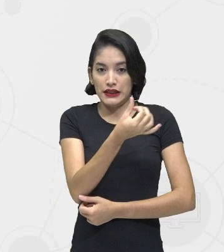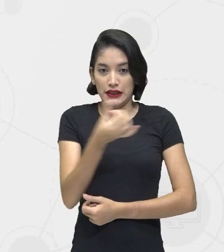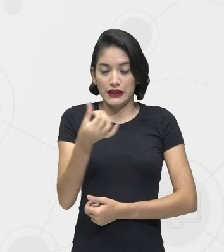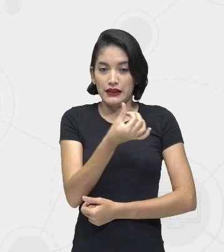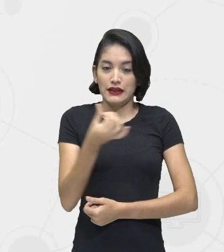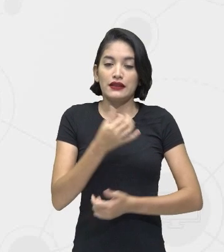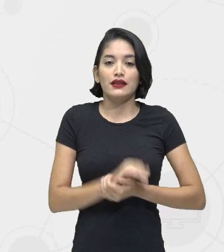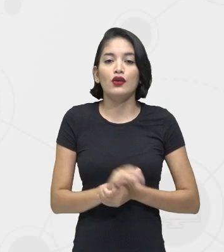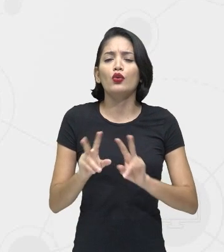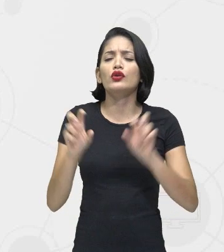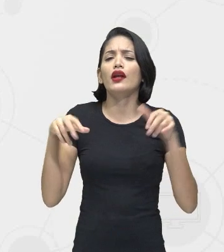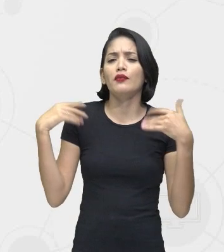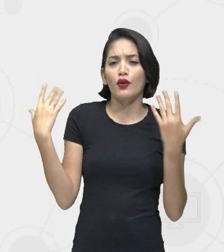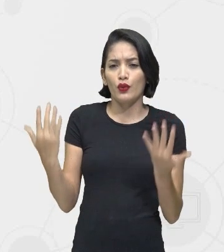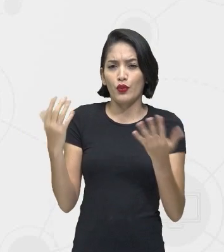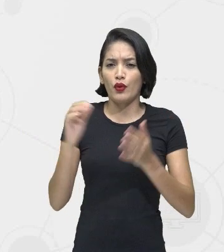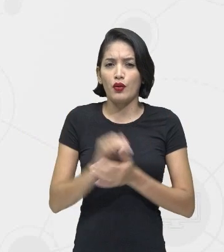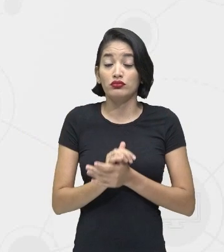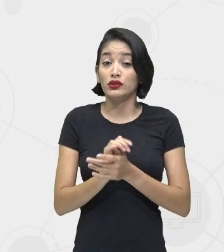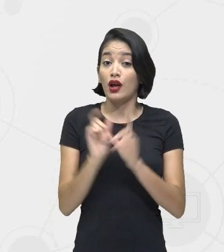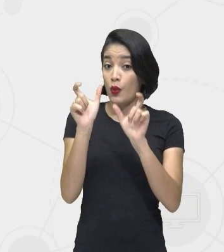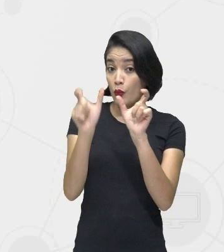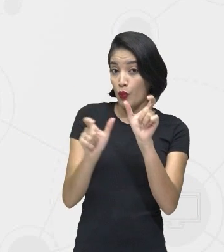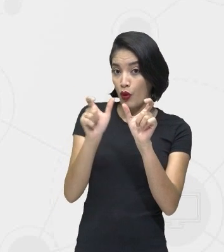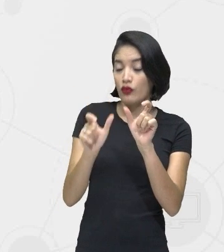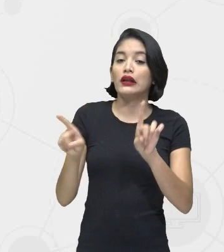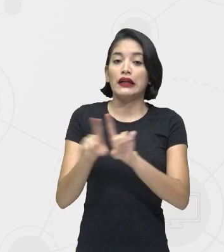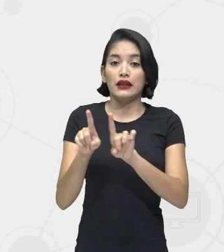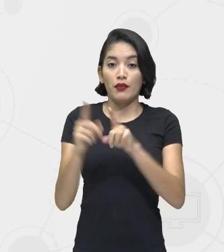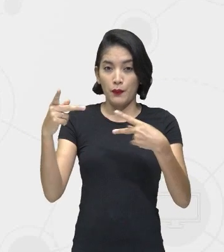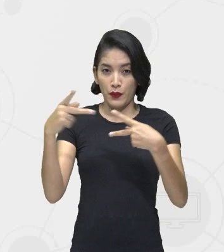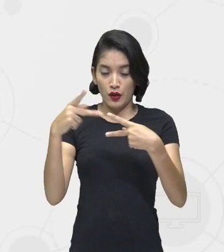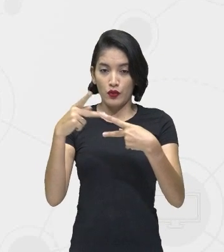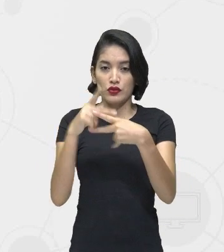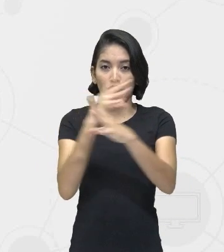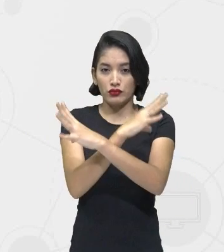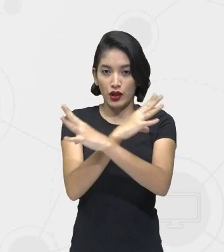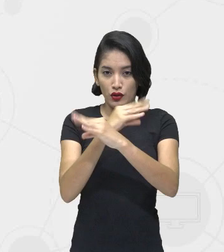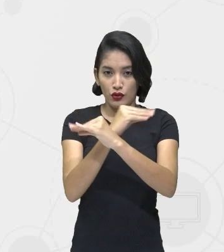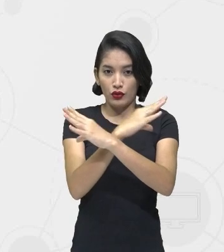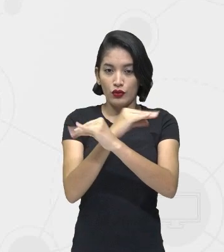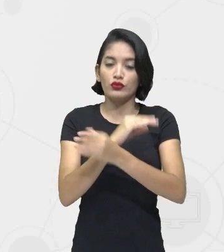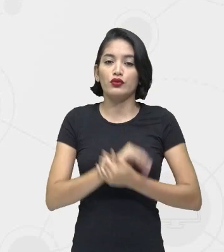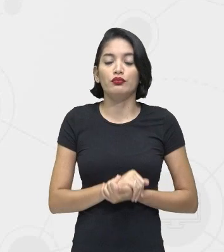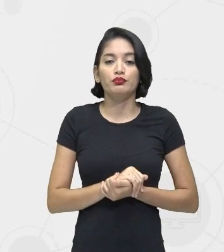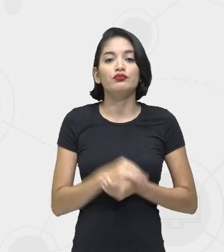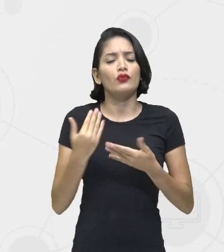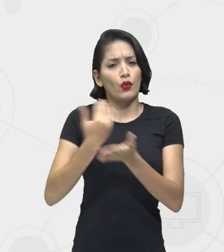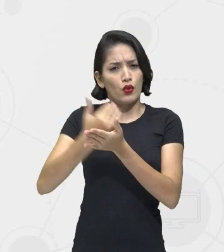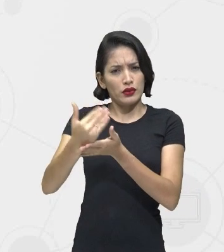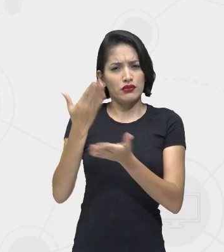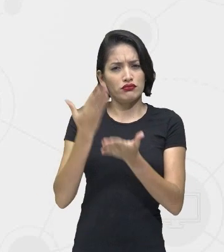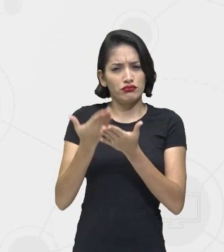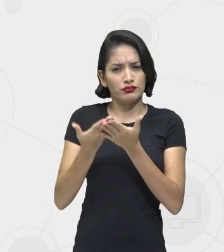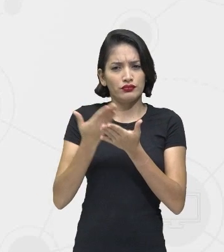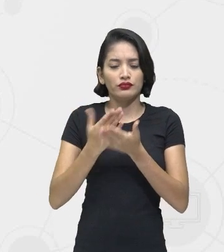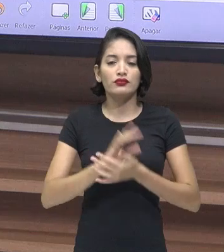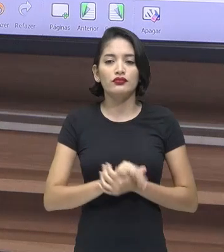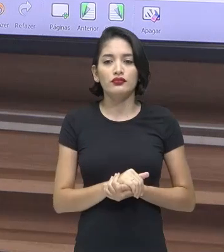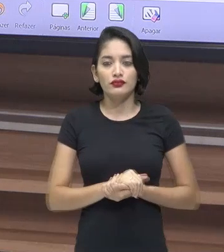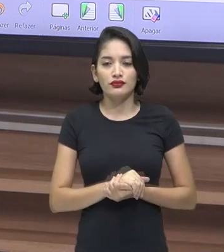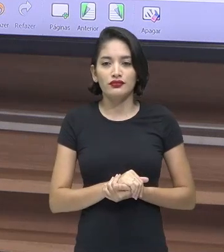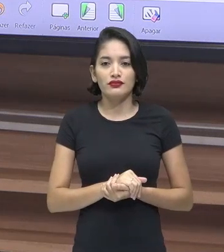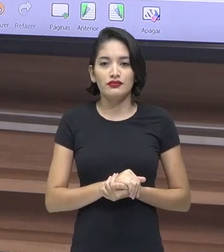166. Hoje nós vamos estudar sobre morfologia, preposição e conjunção. Vamos seguir então para a nossa